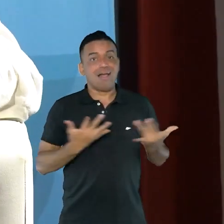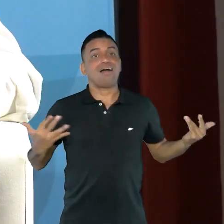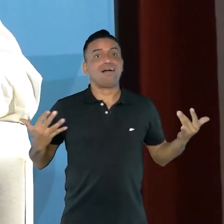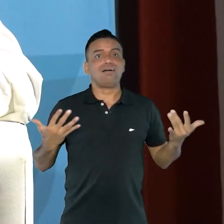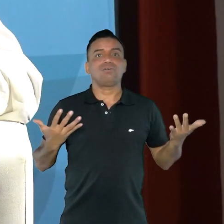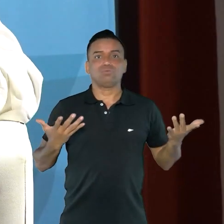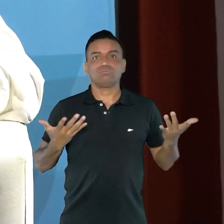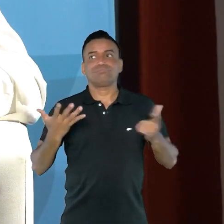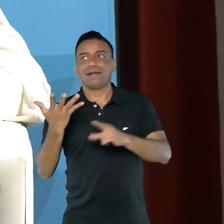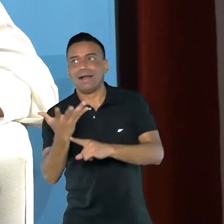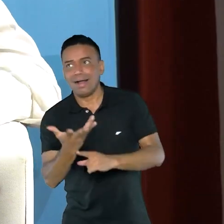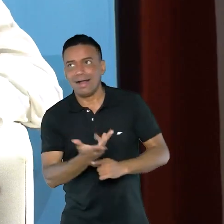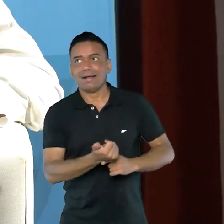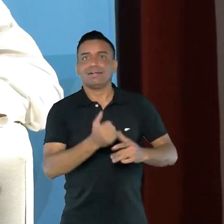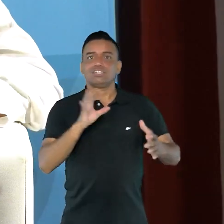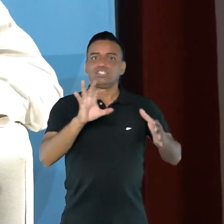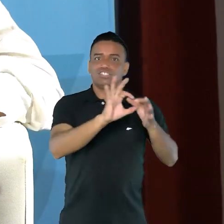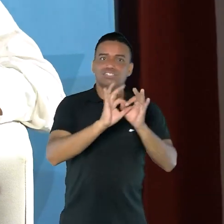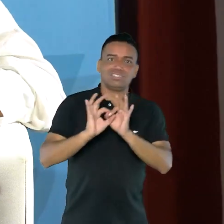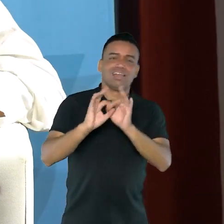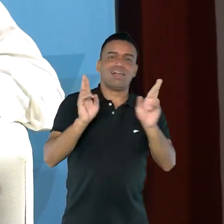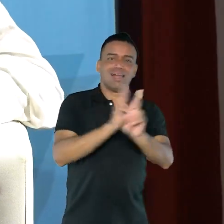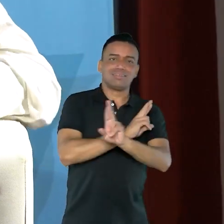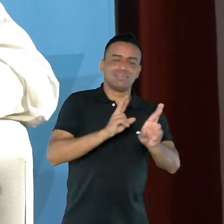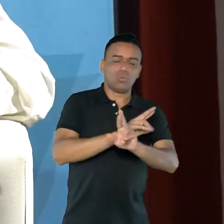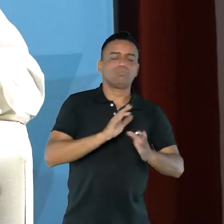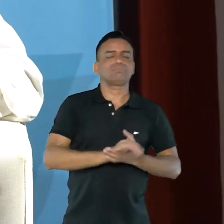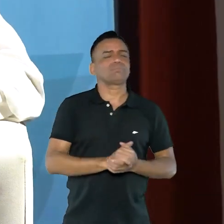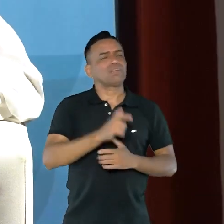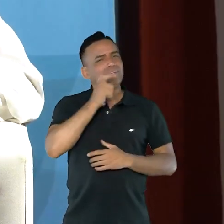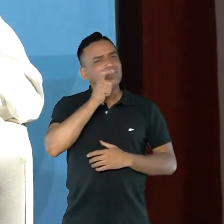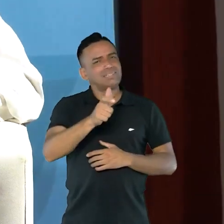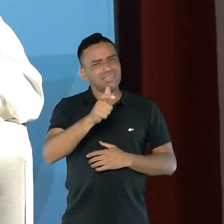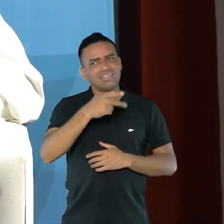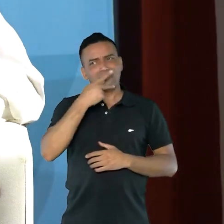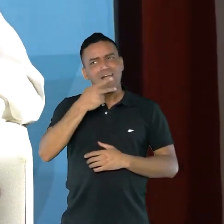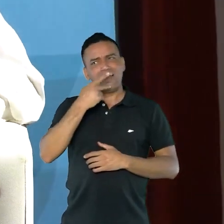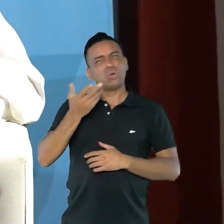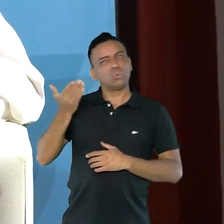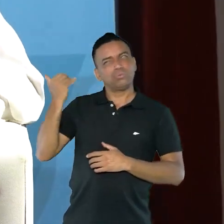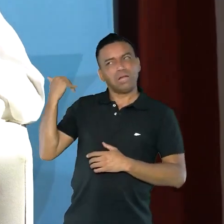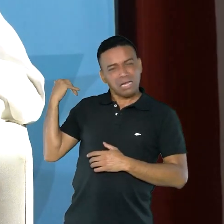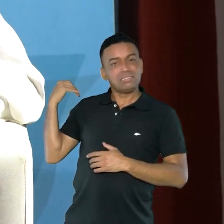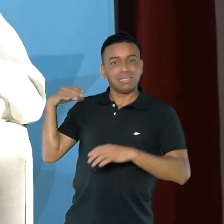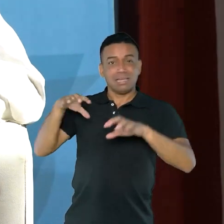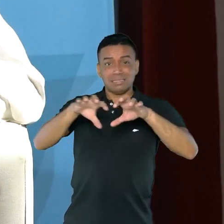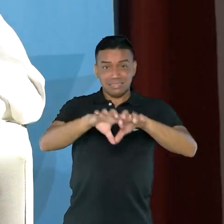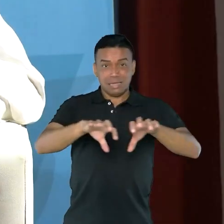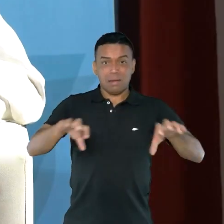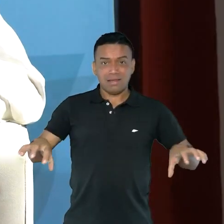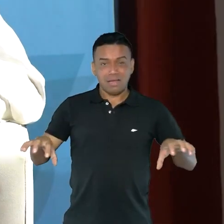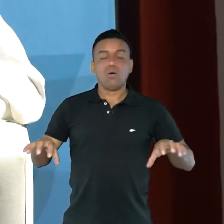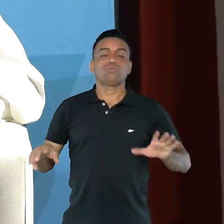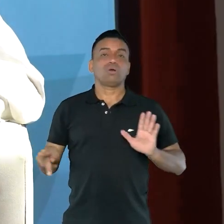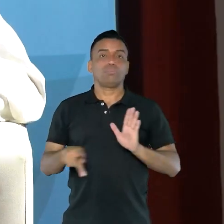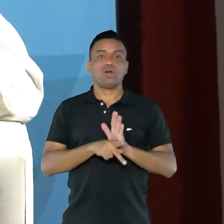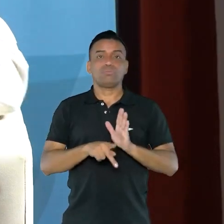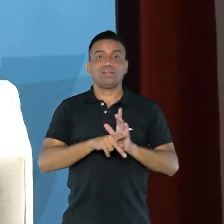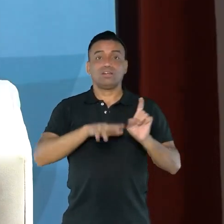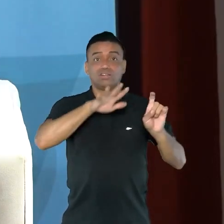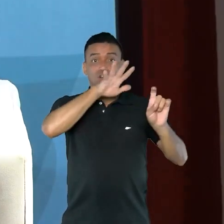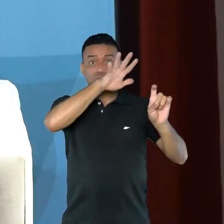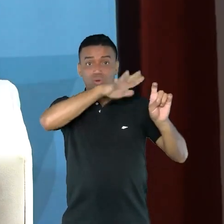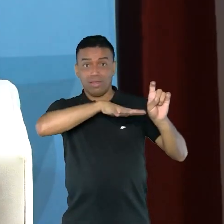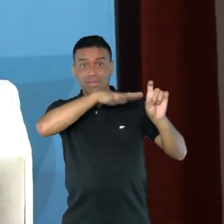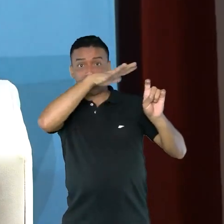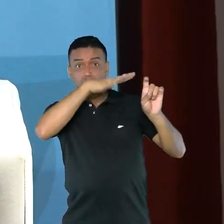vínculos, as artes, né? E é muito interessante, a gente estava falando agora sobre essas separações, né? Nos nossos rituais, fala aqui do